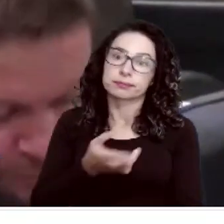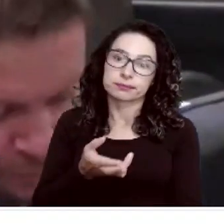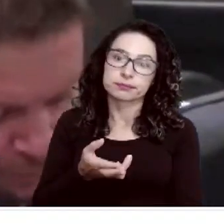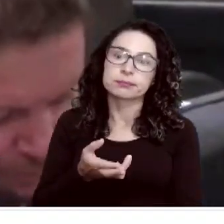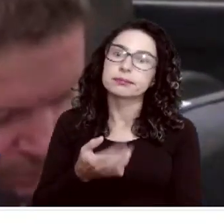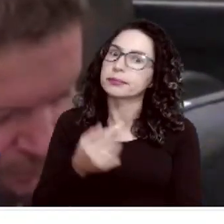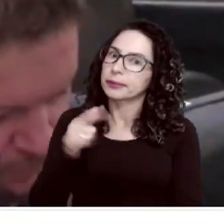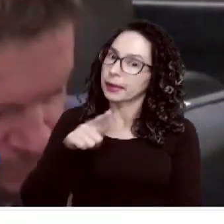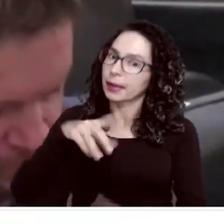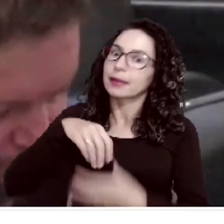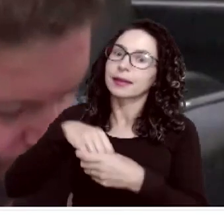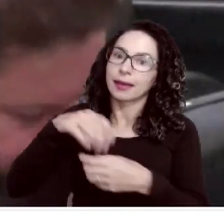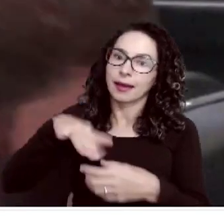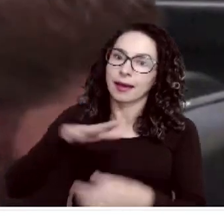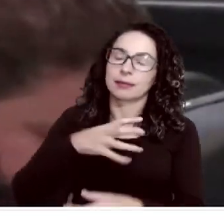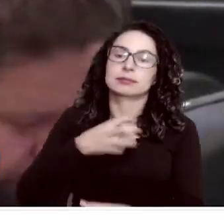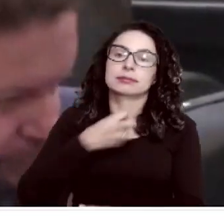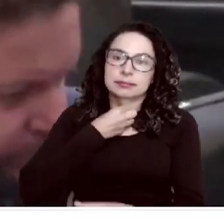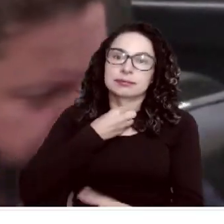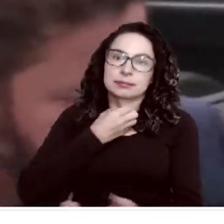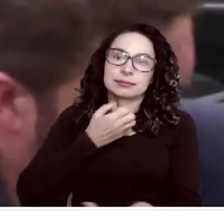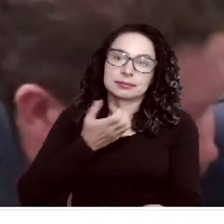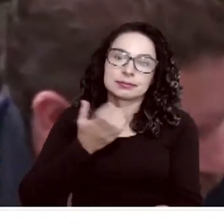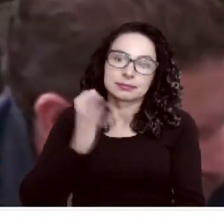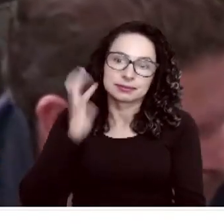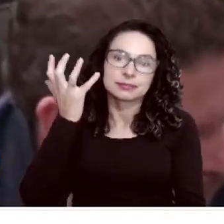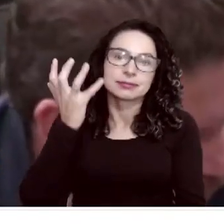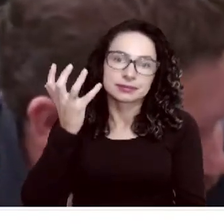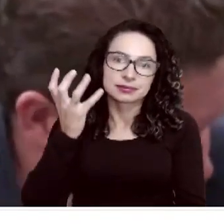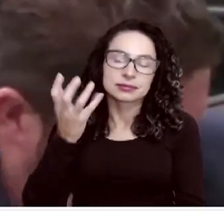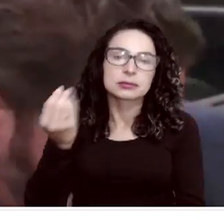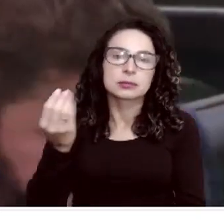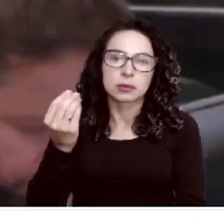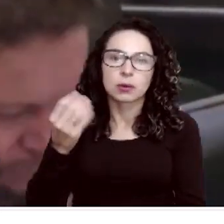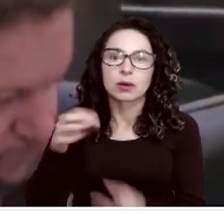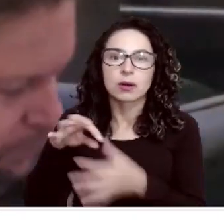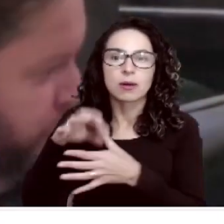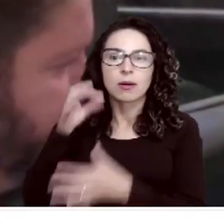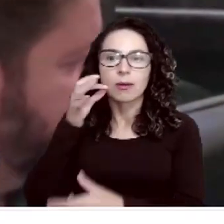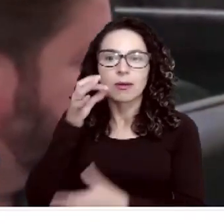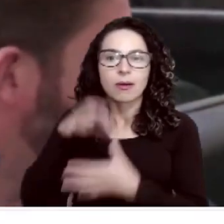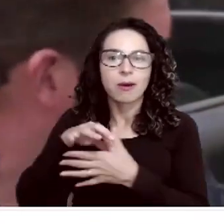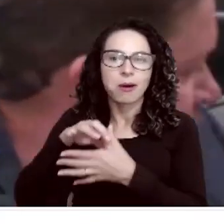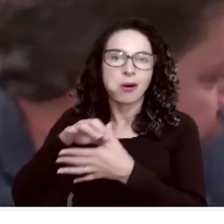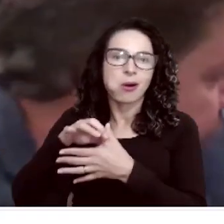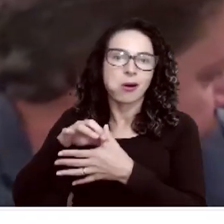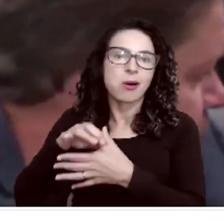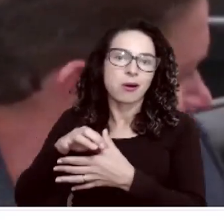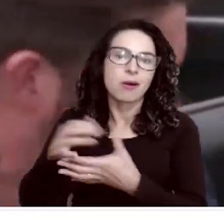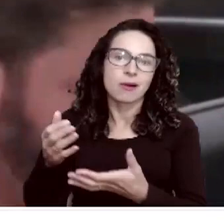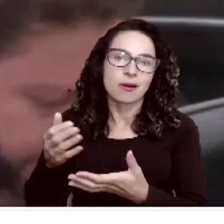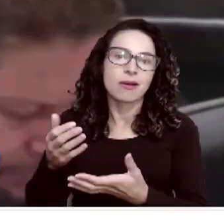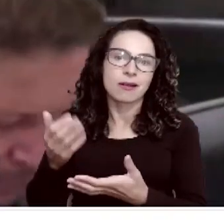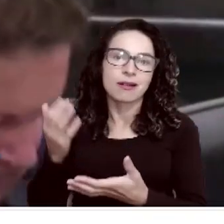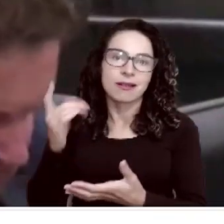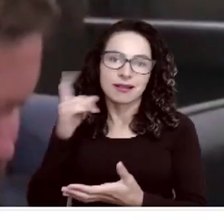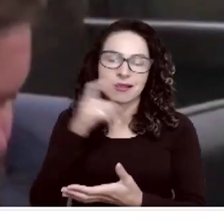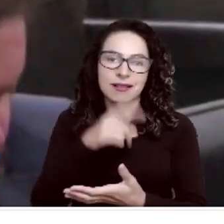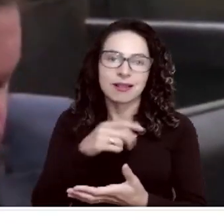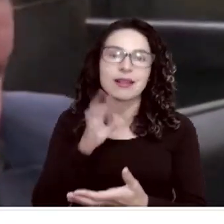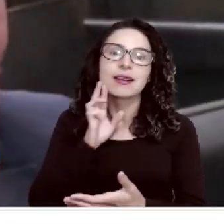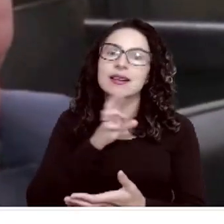adequado para dar engasgo, né? Vamos falar a verdade. Tem muitos pedaços de carne em restaurante, a verdade é essa. Né? Então, a gente